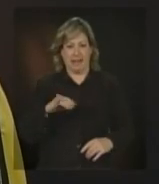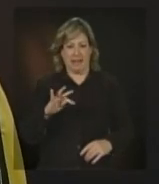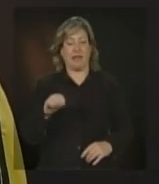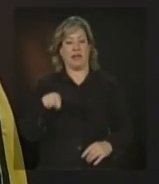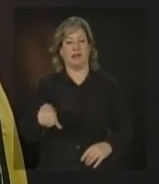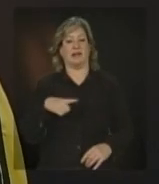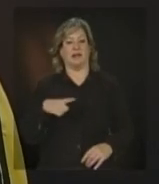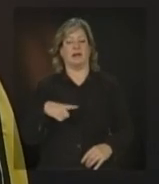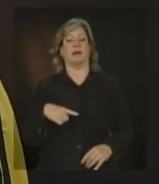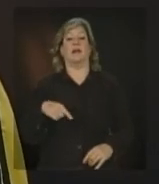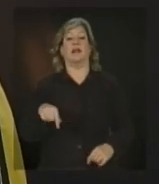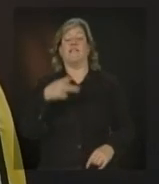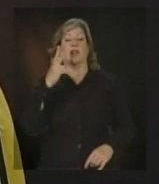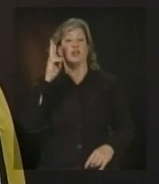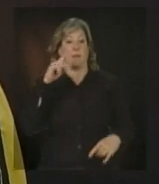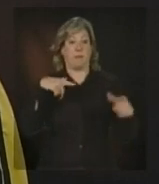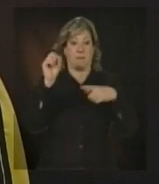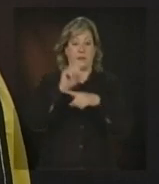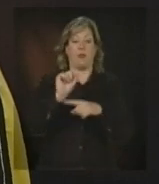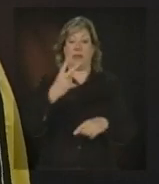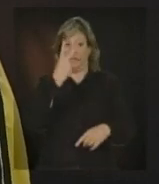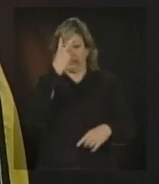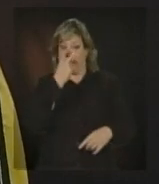o ICEP Brasil, ele tem, através